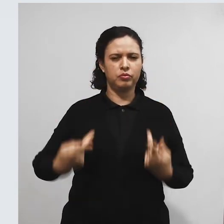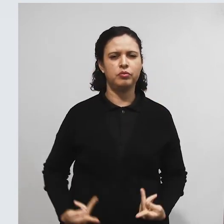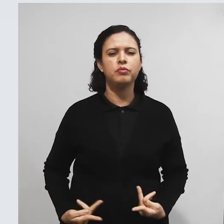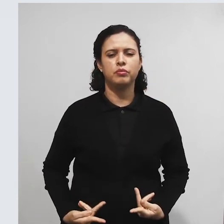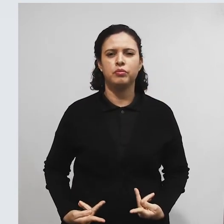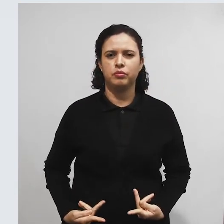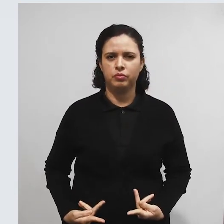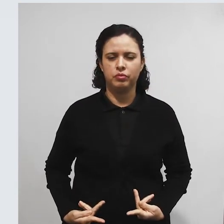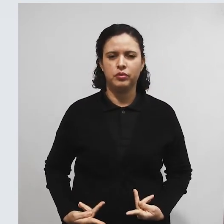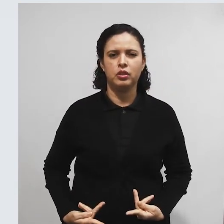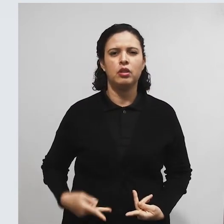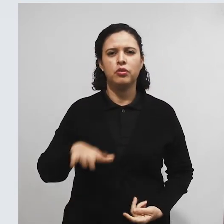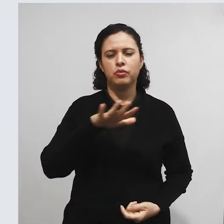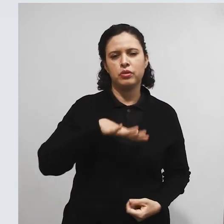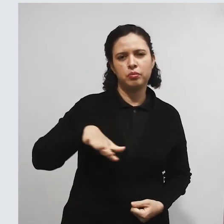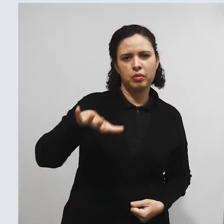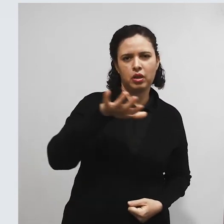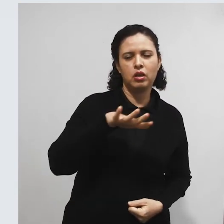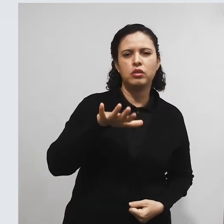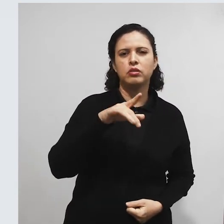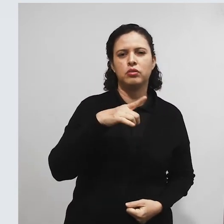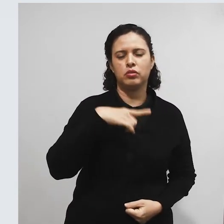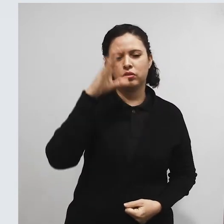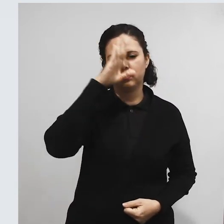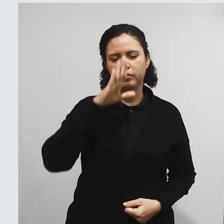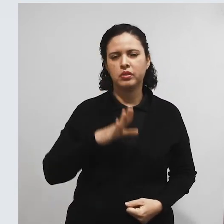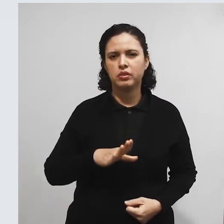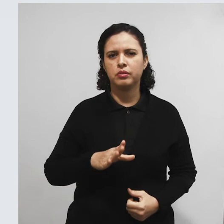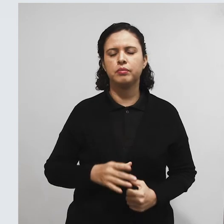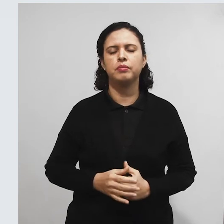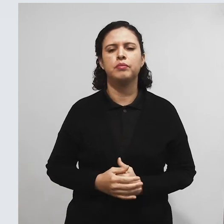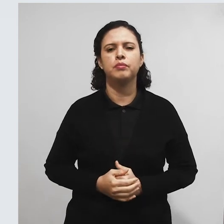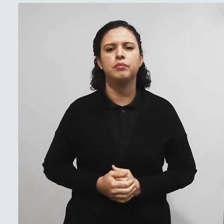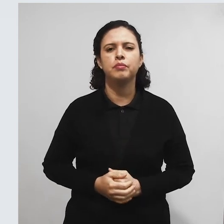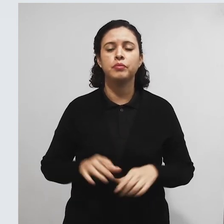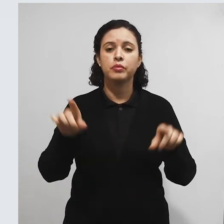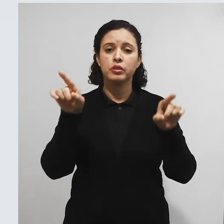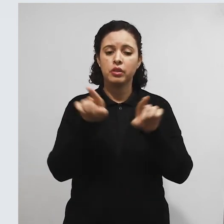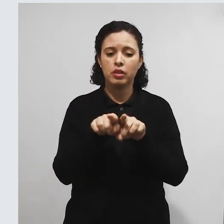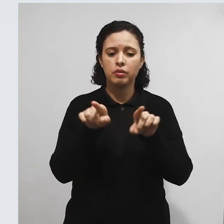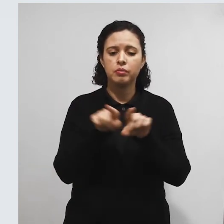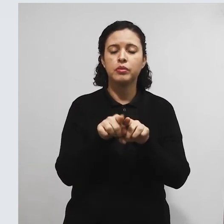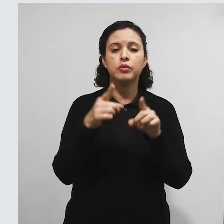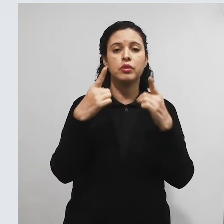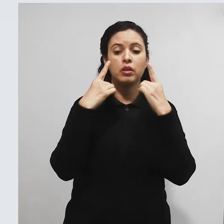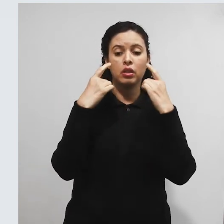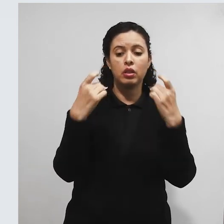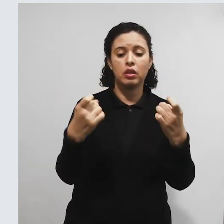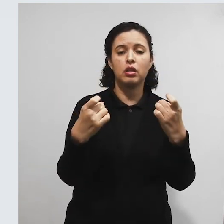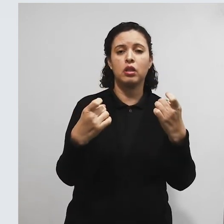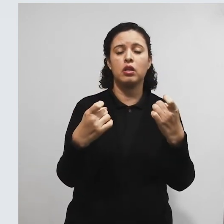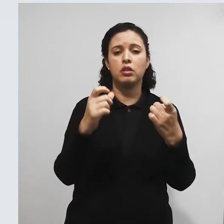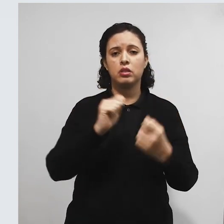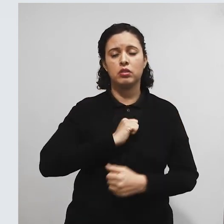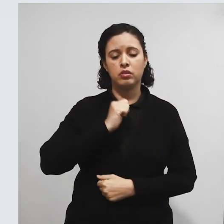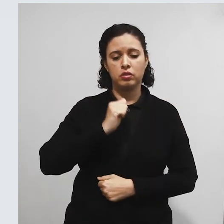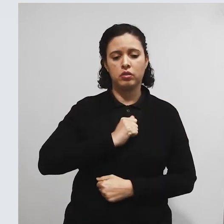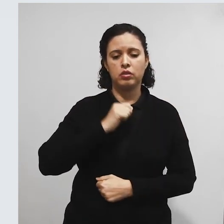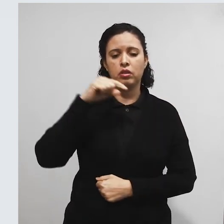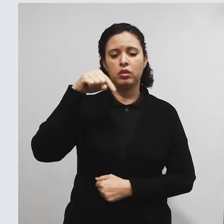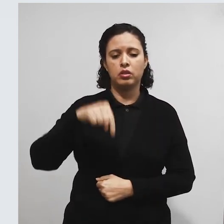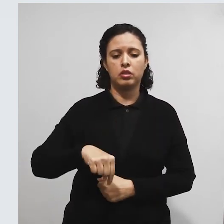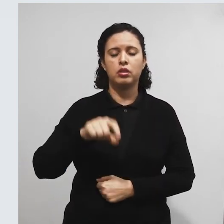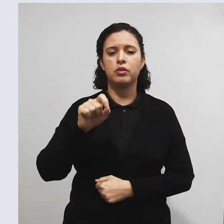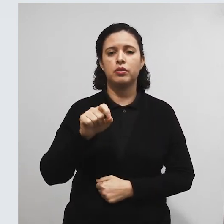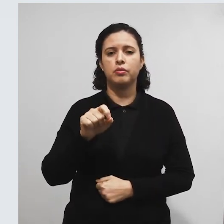nesse espaço aqui que nós chamamos Brasil. Também os interesses da antropologia nascente no